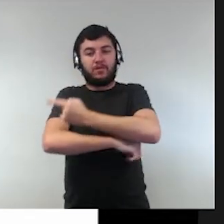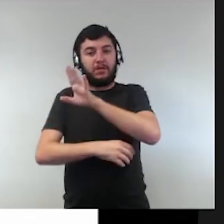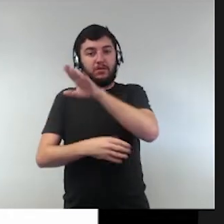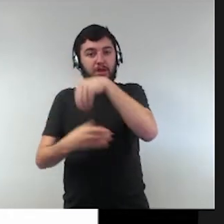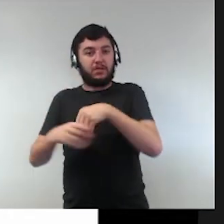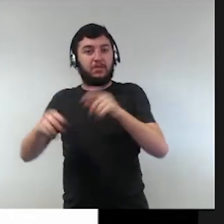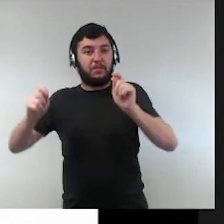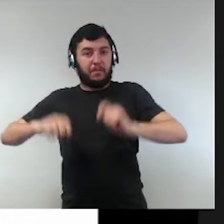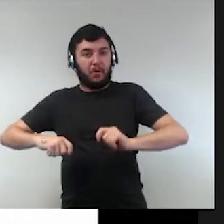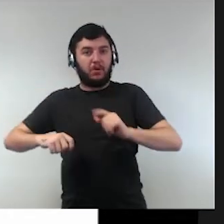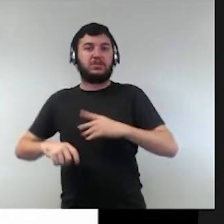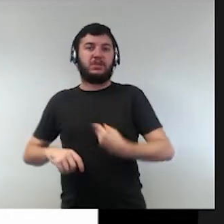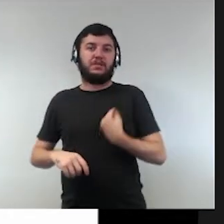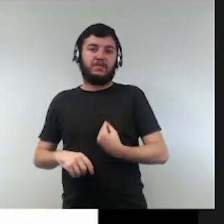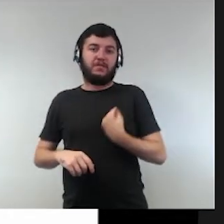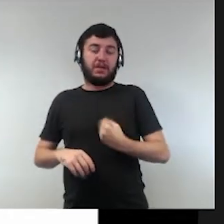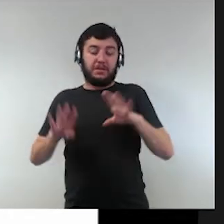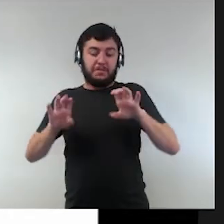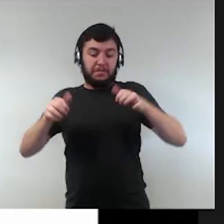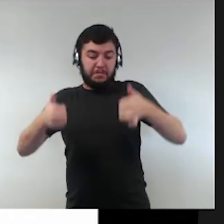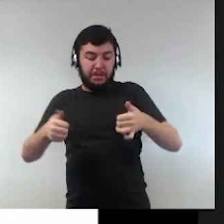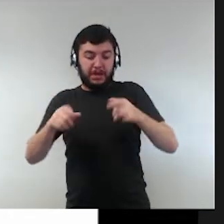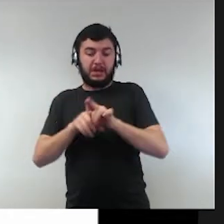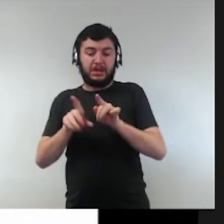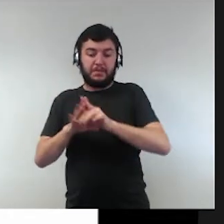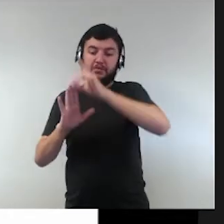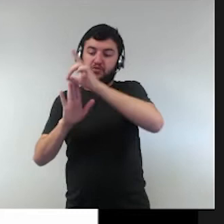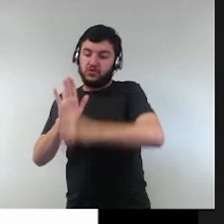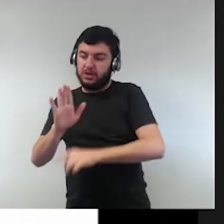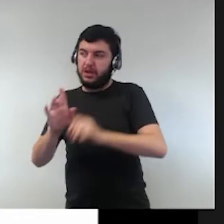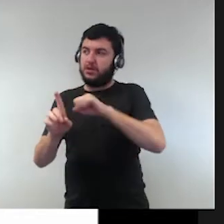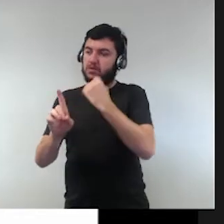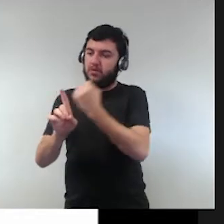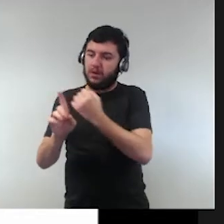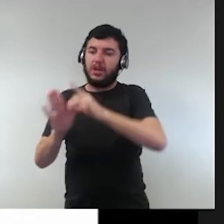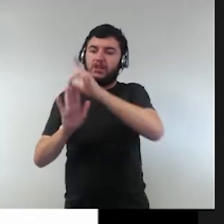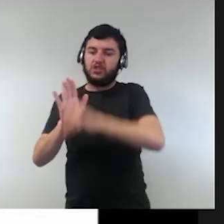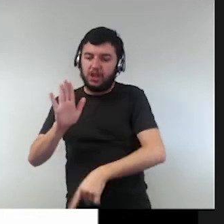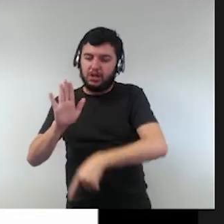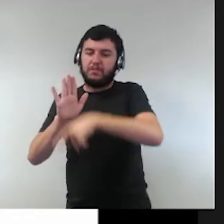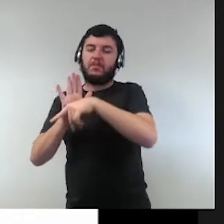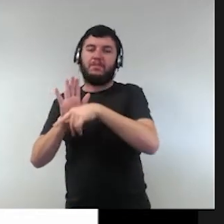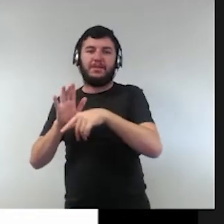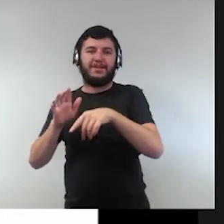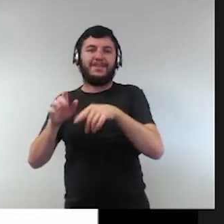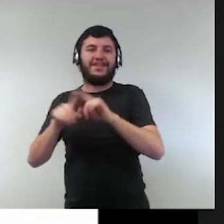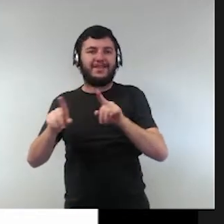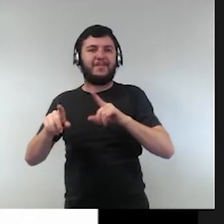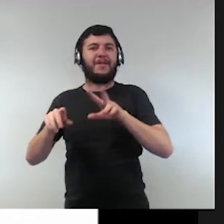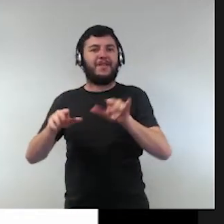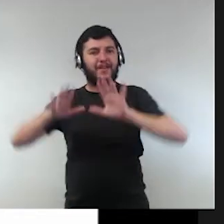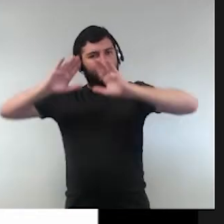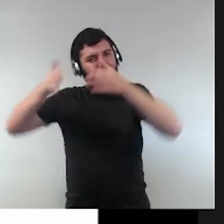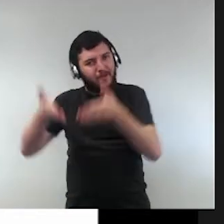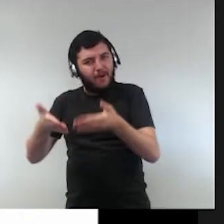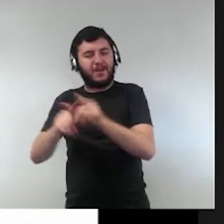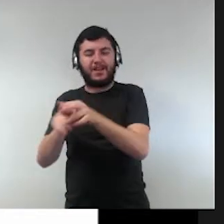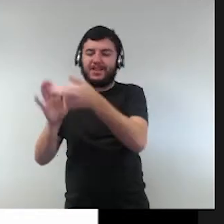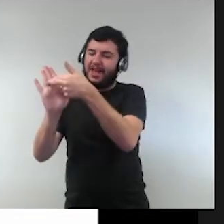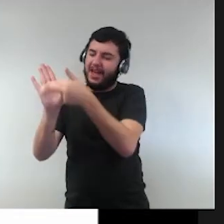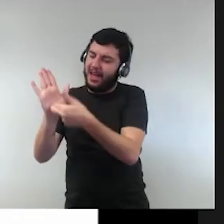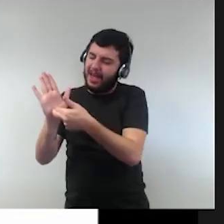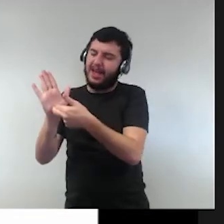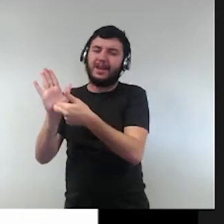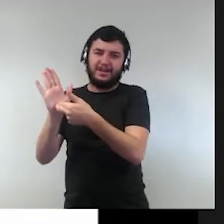do seu bem, no seu exercício do seu direito de propriedade, ali viver, traçando ele próprio as regras, normas, dentro da sua unidade